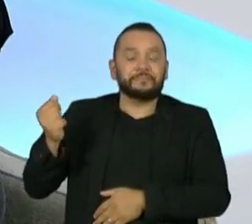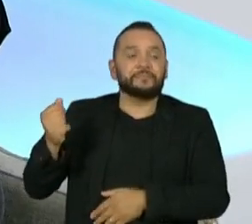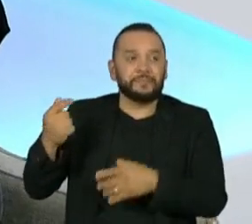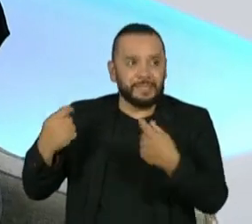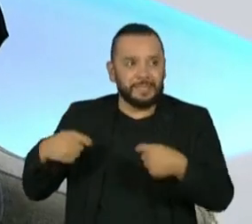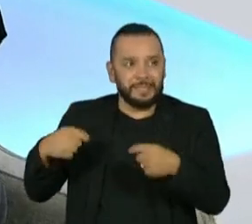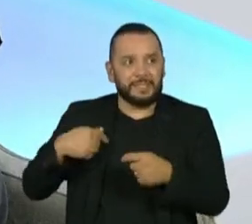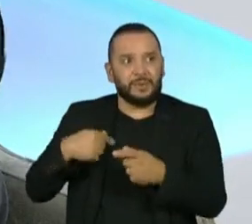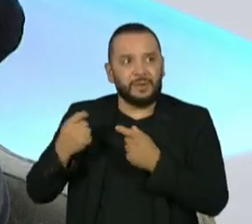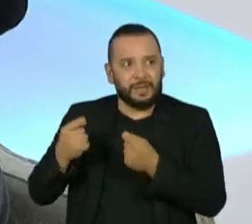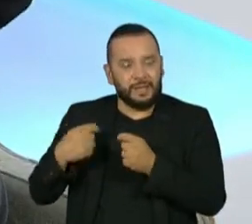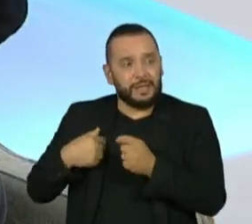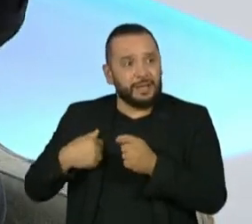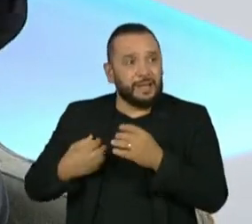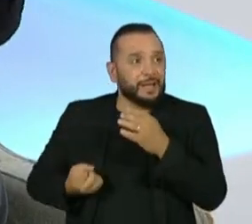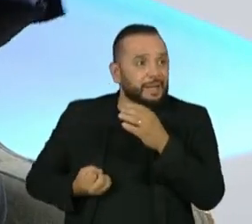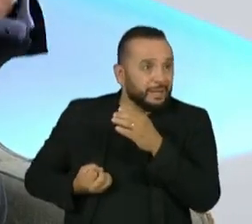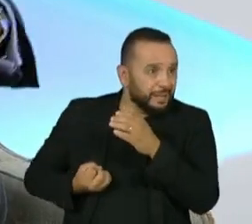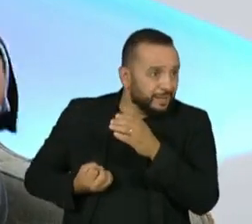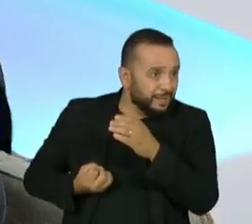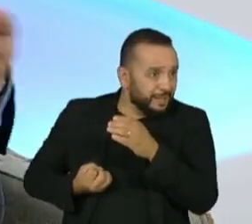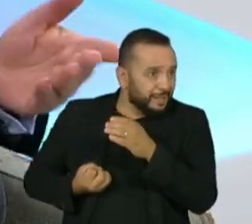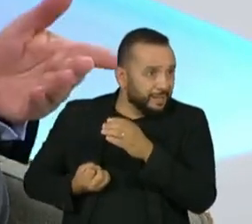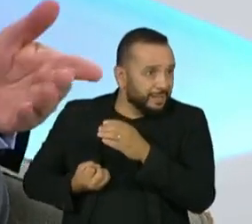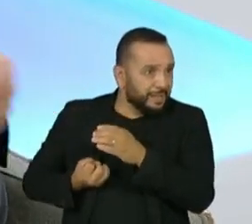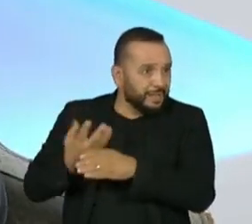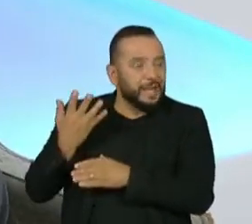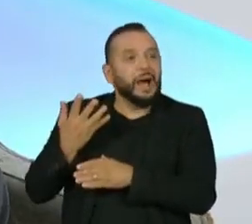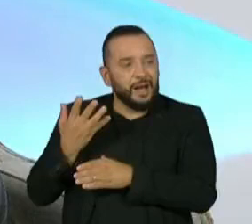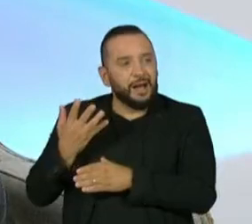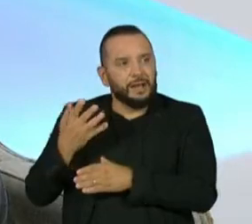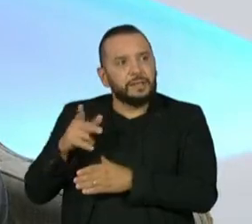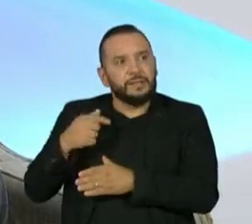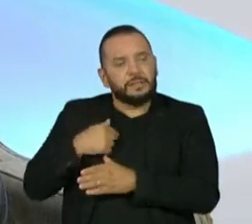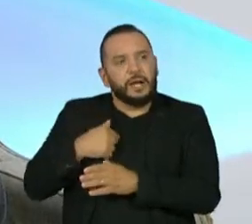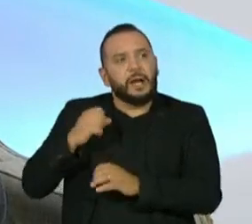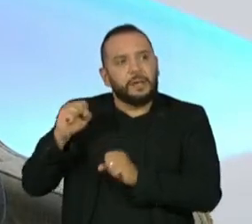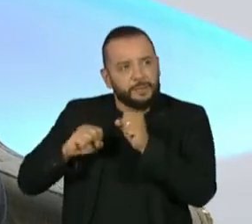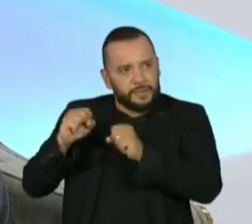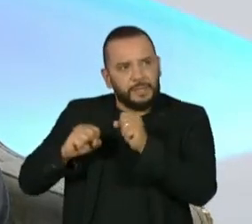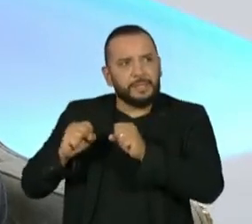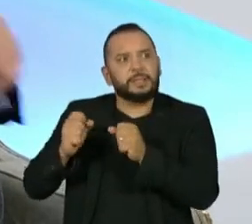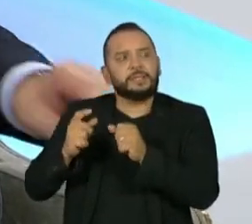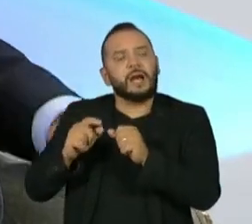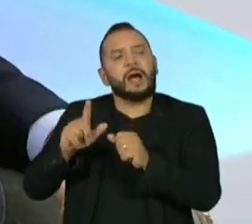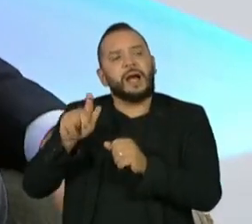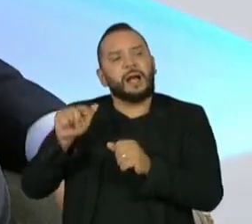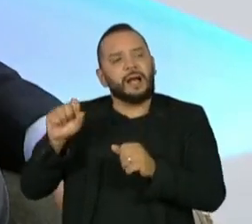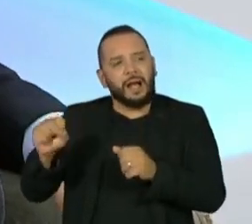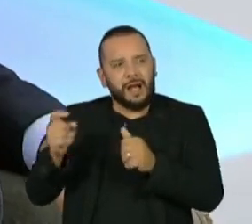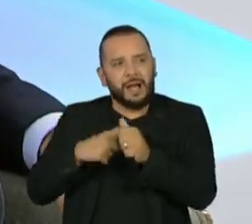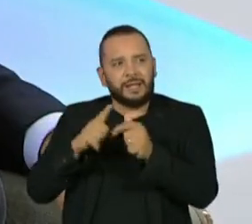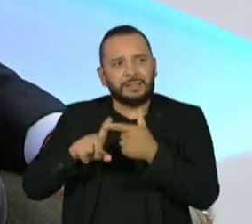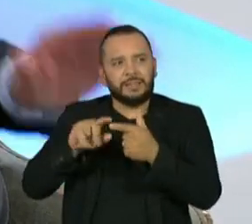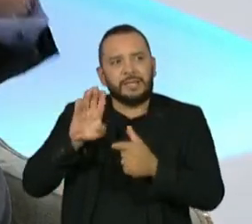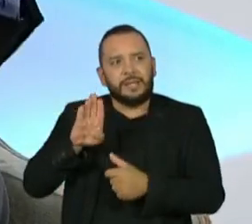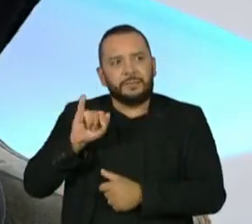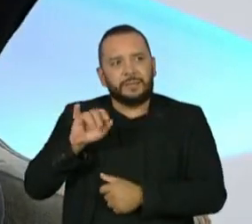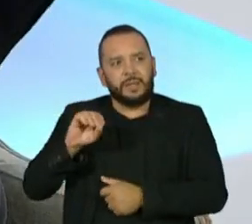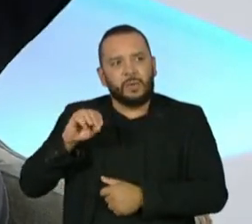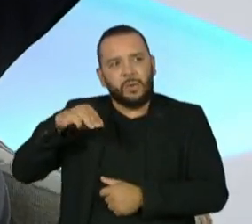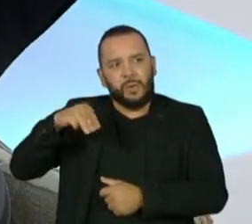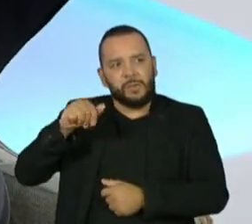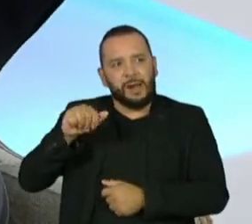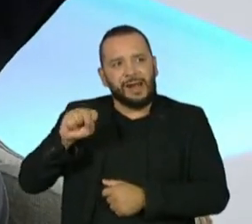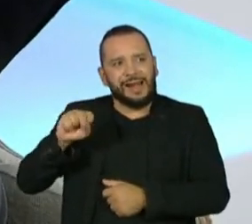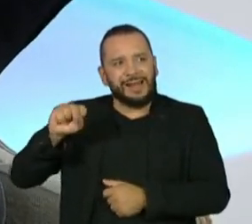desenvolvendo essas essas usinas renováveis as especiais da da biomassa a eólica de